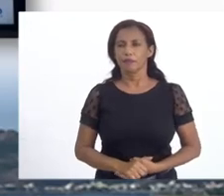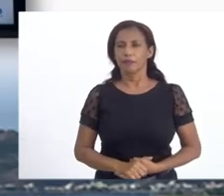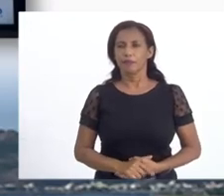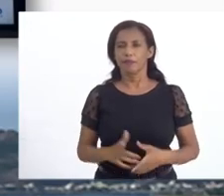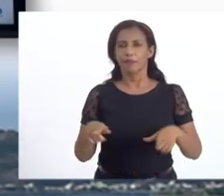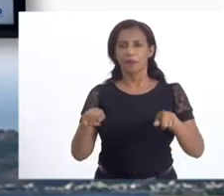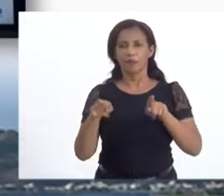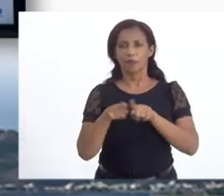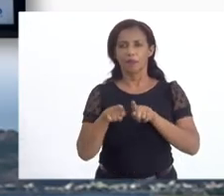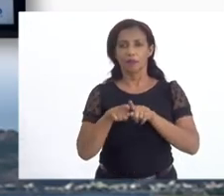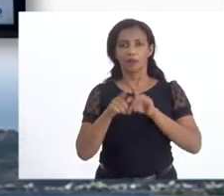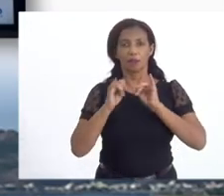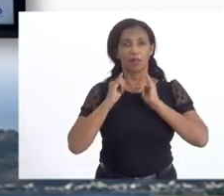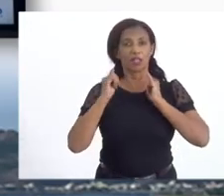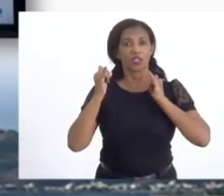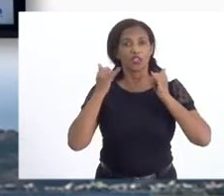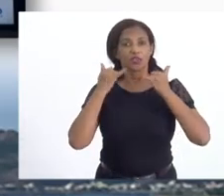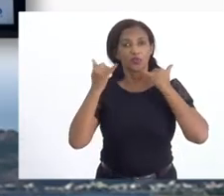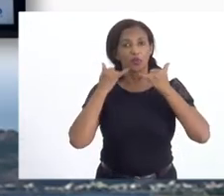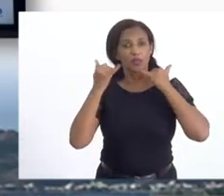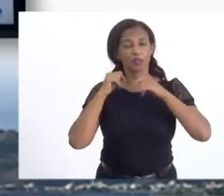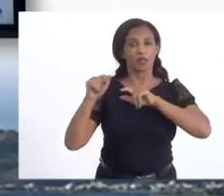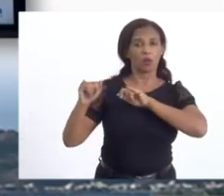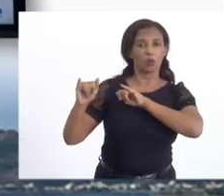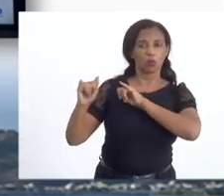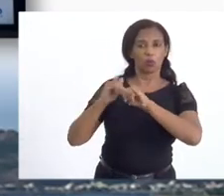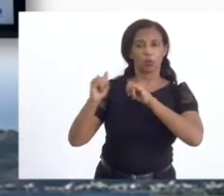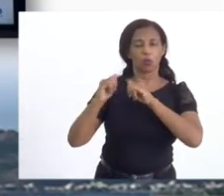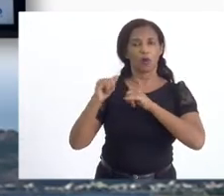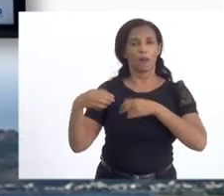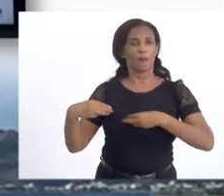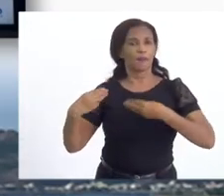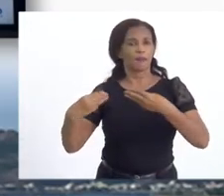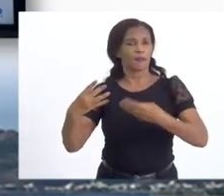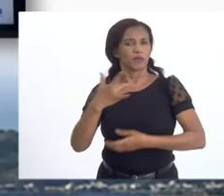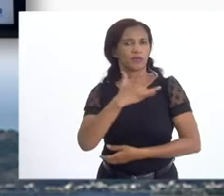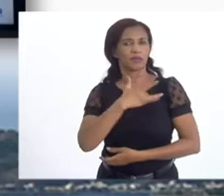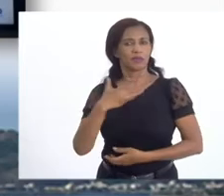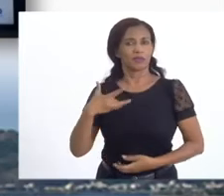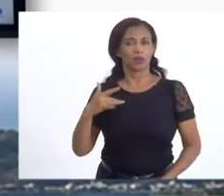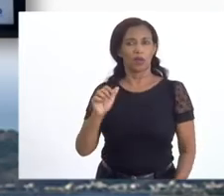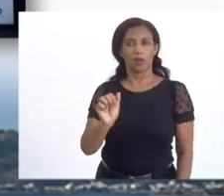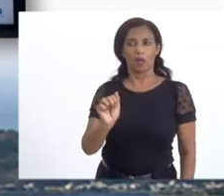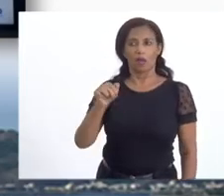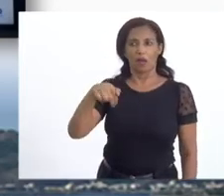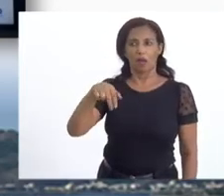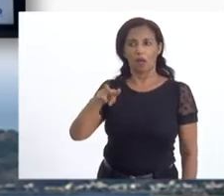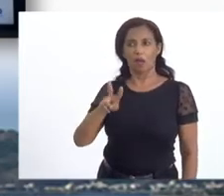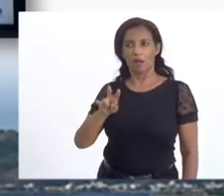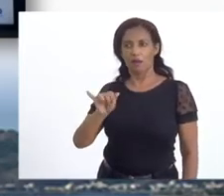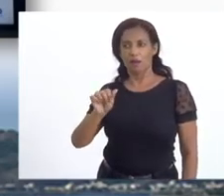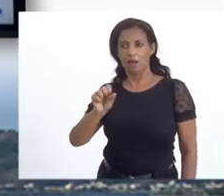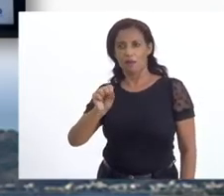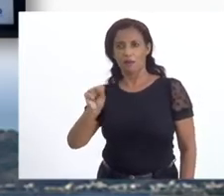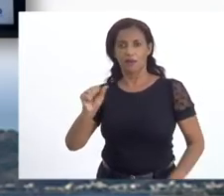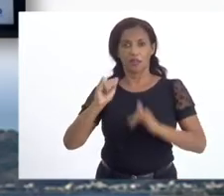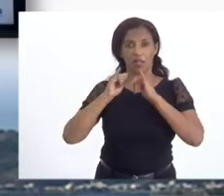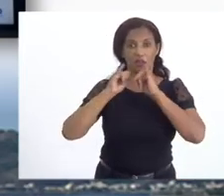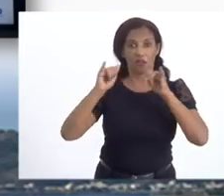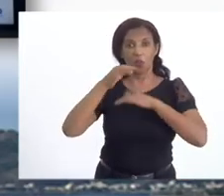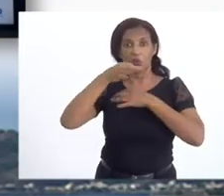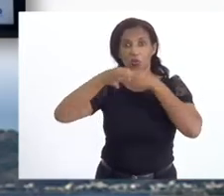Também, uma ação governamental, através do Ministério da Saúde, da Anvisa, divulgação de mensagens